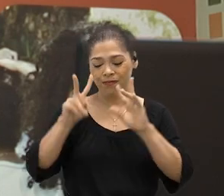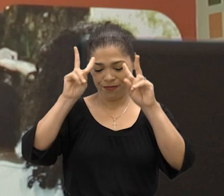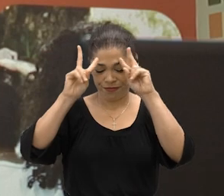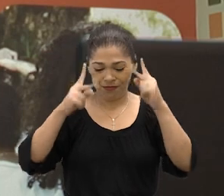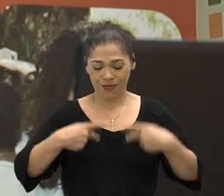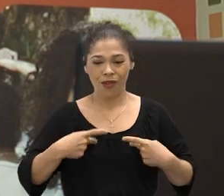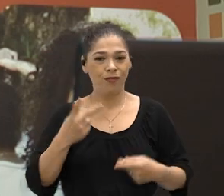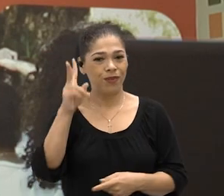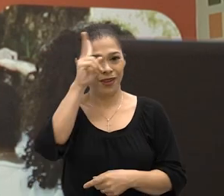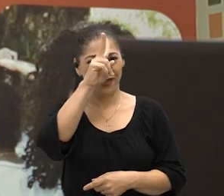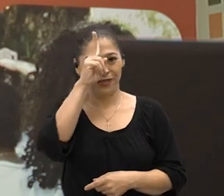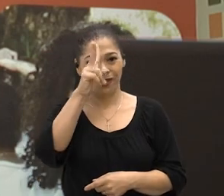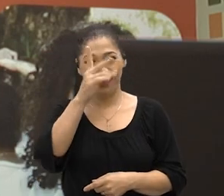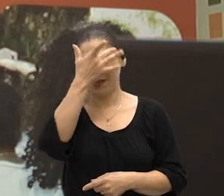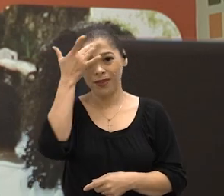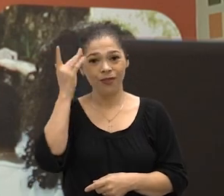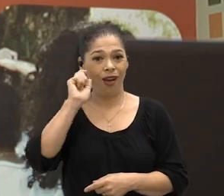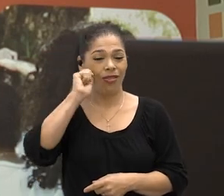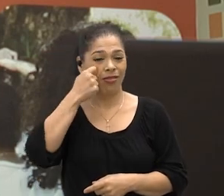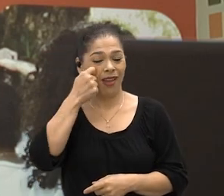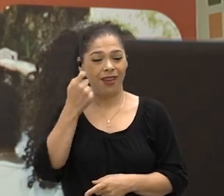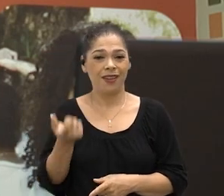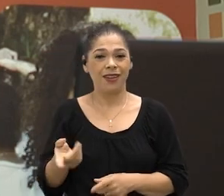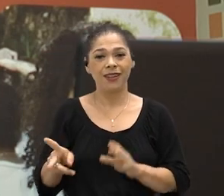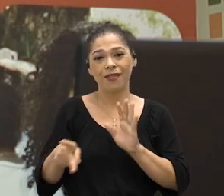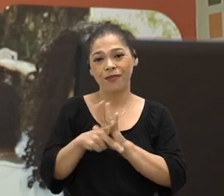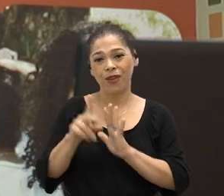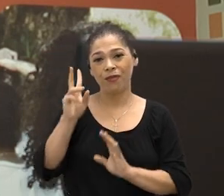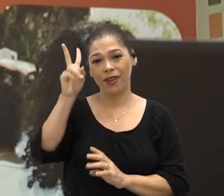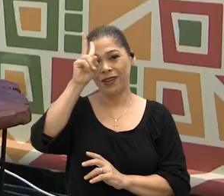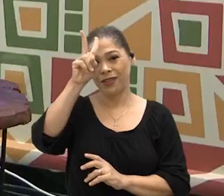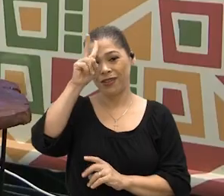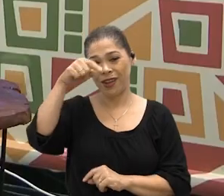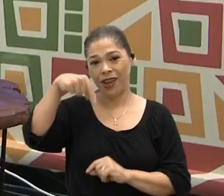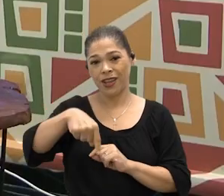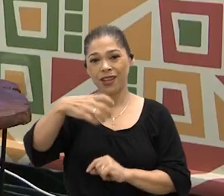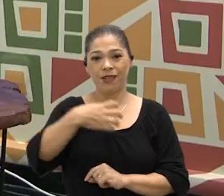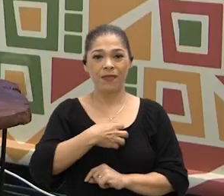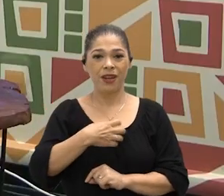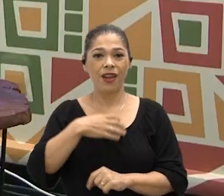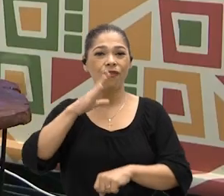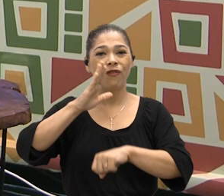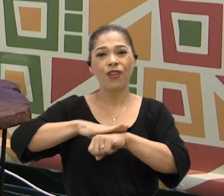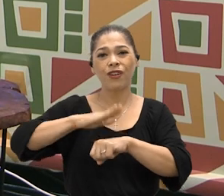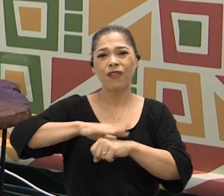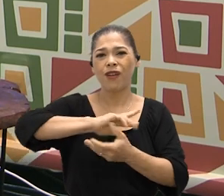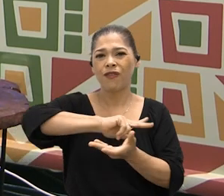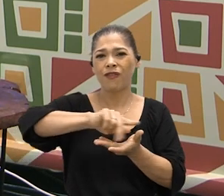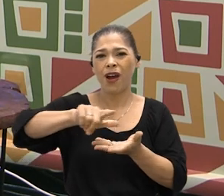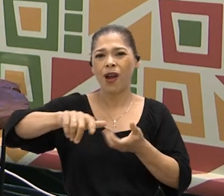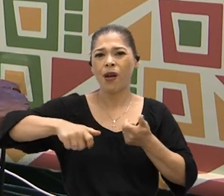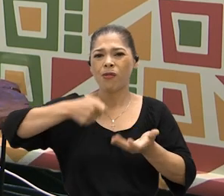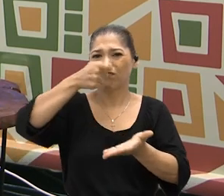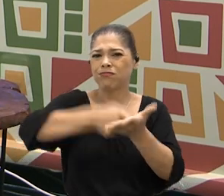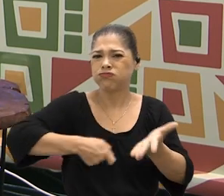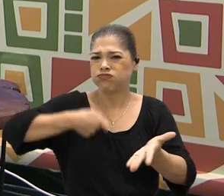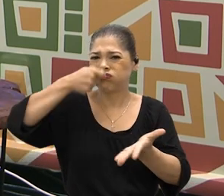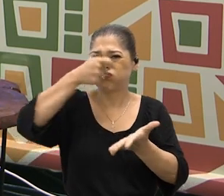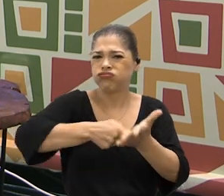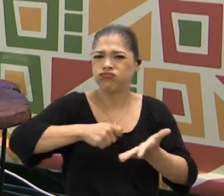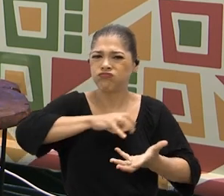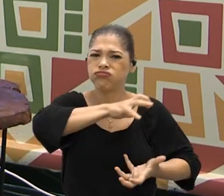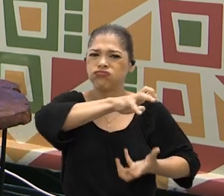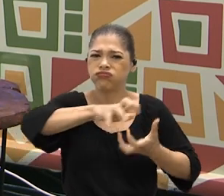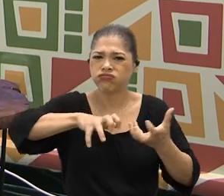eu desconhecimento que o negro tem da sua história aqui na Bahia por exemplo foram realizadas grandes batalhas